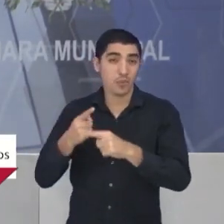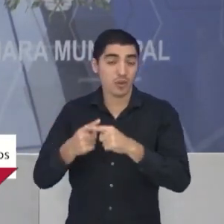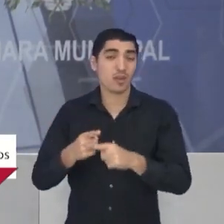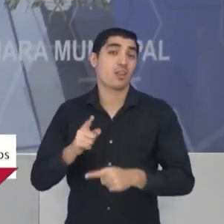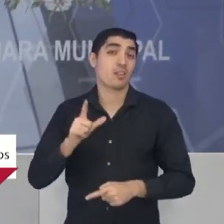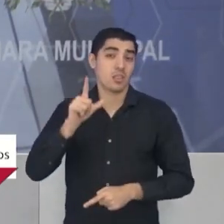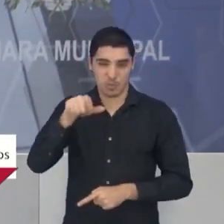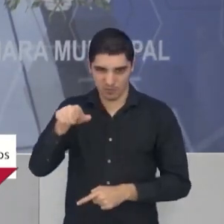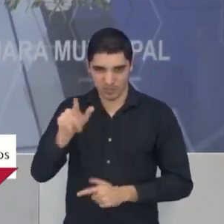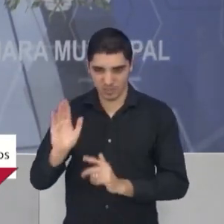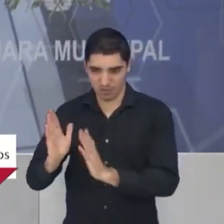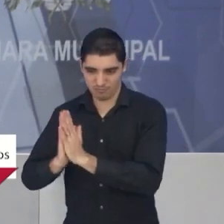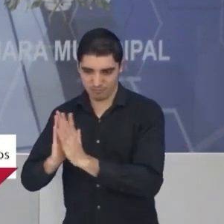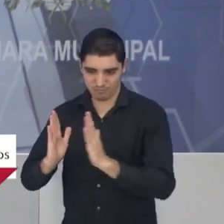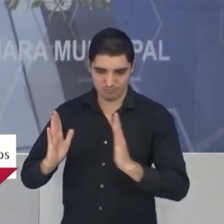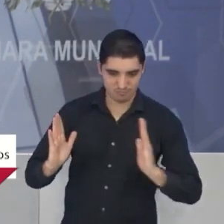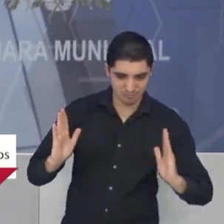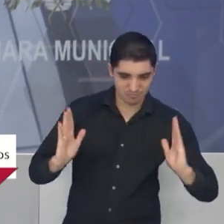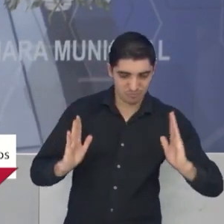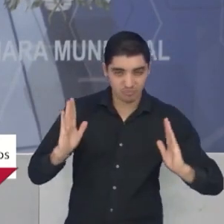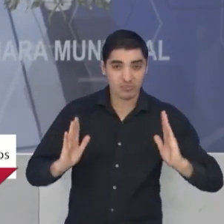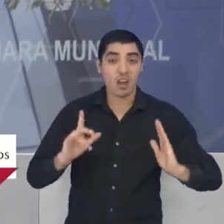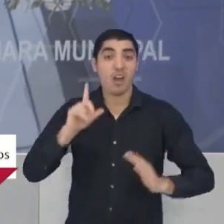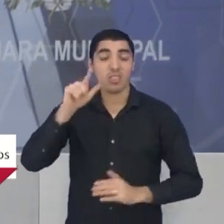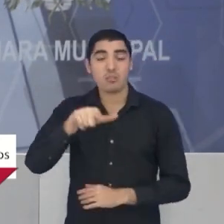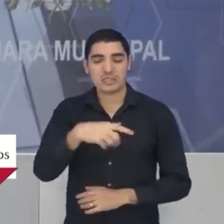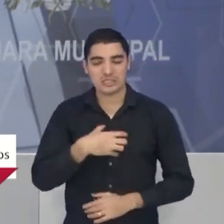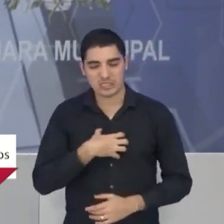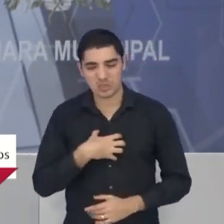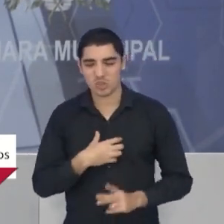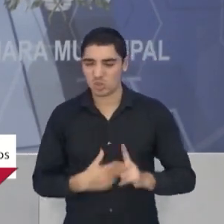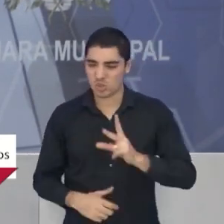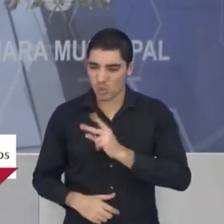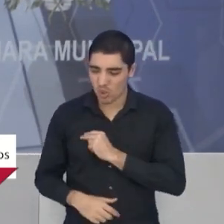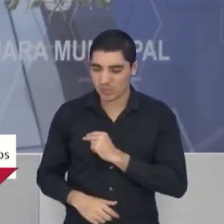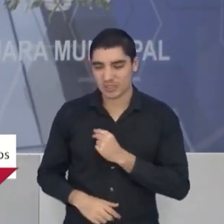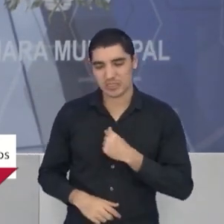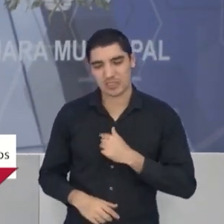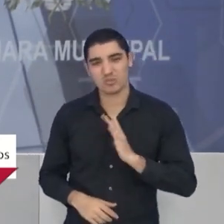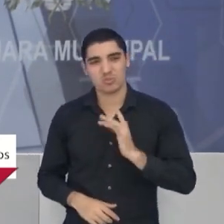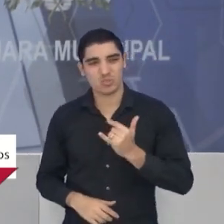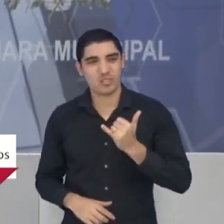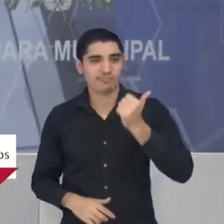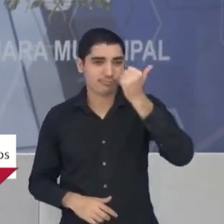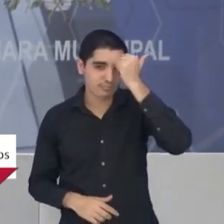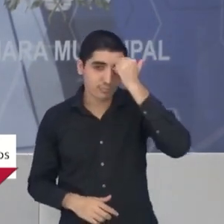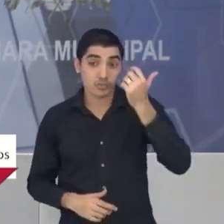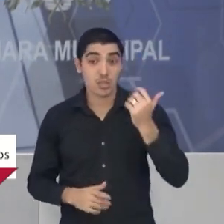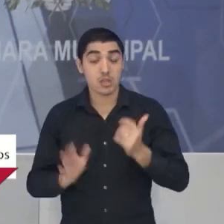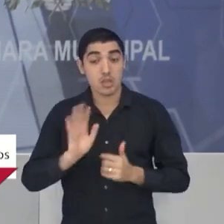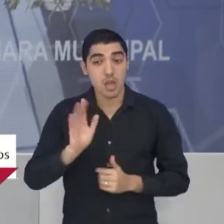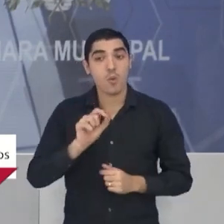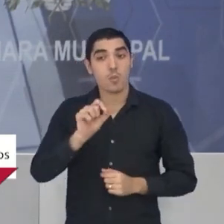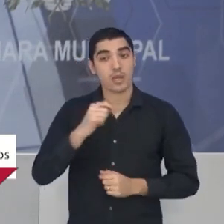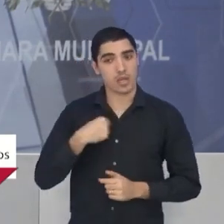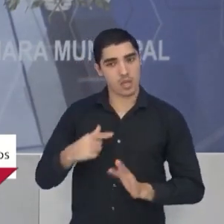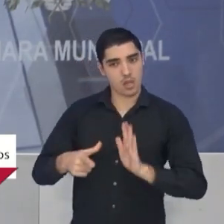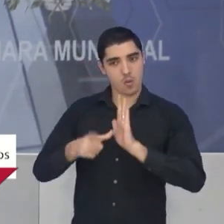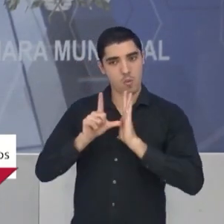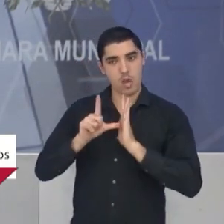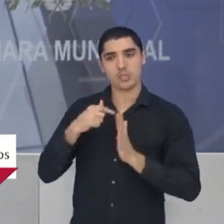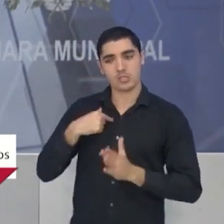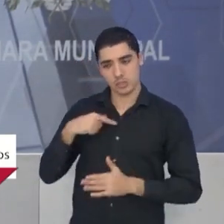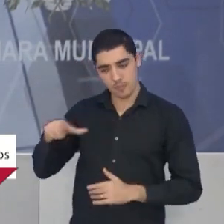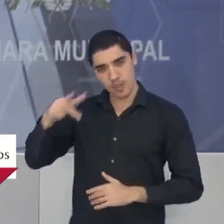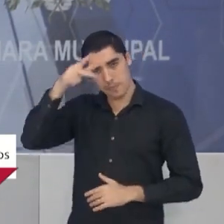possibilidades de recebimento amigável ou de recebimento depois de protestar seja uma obrigação do